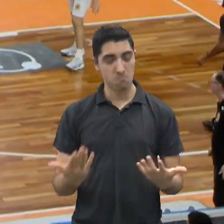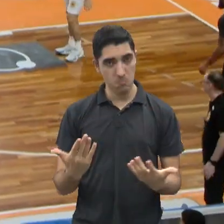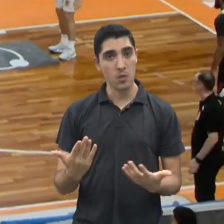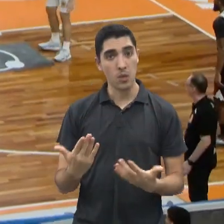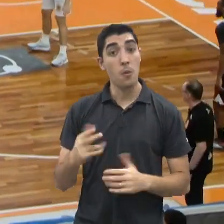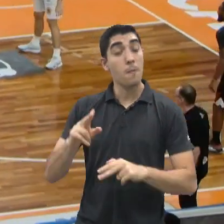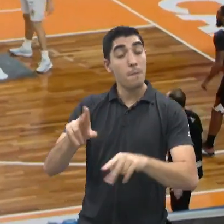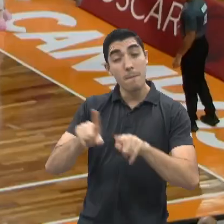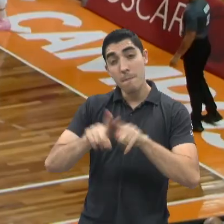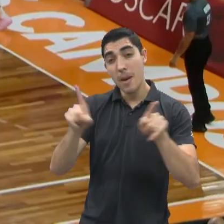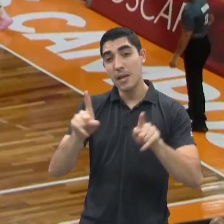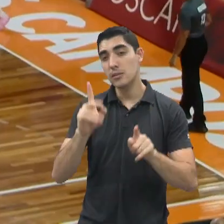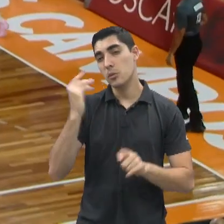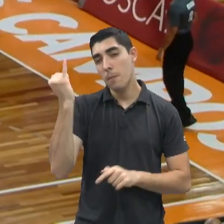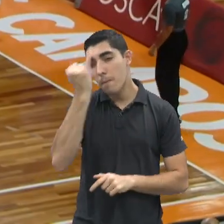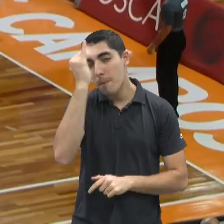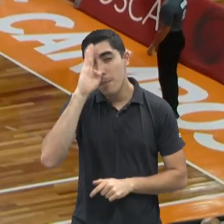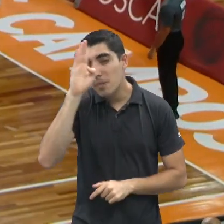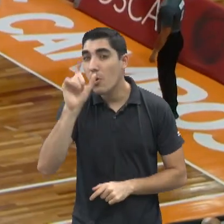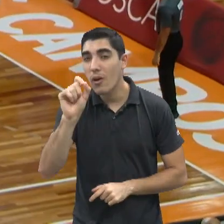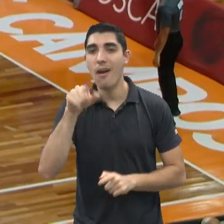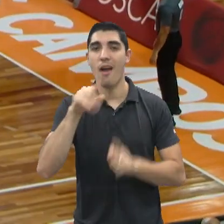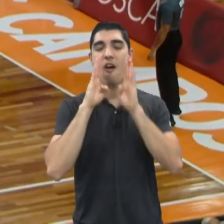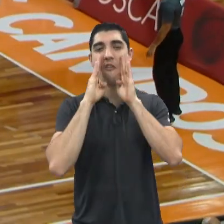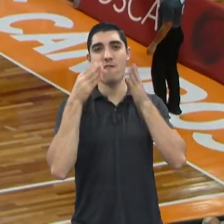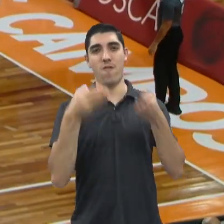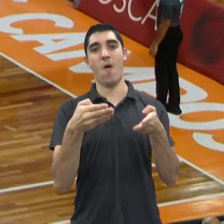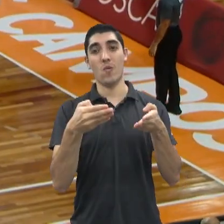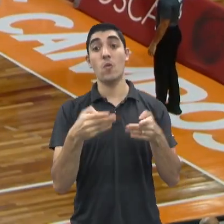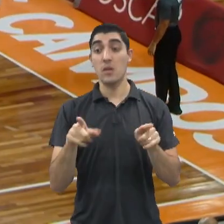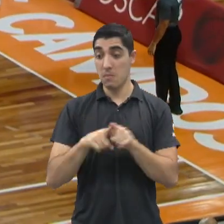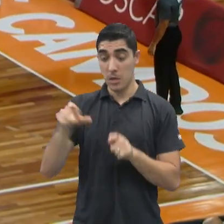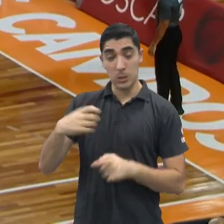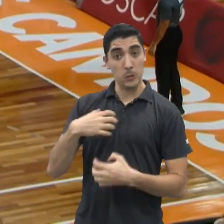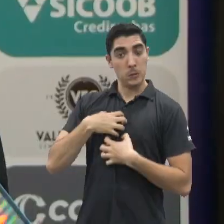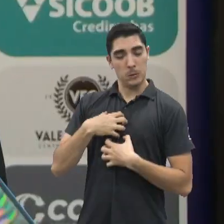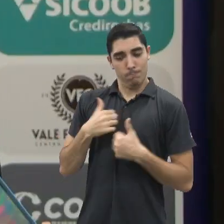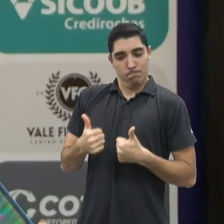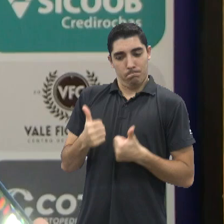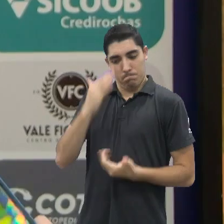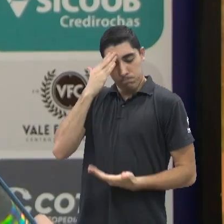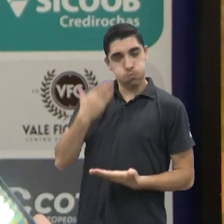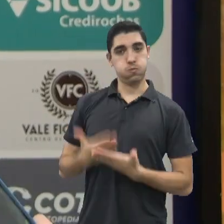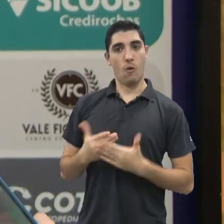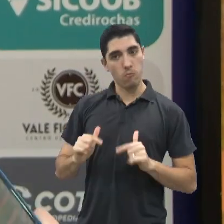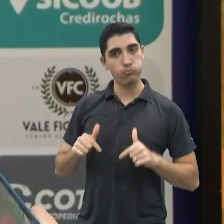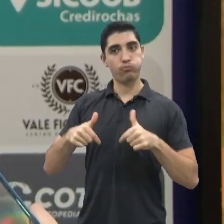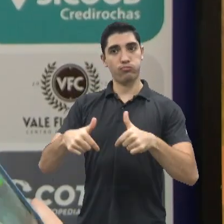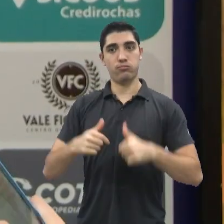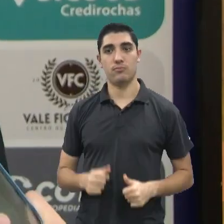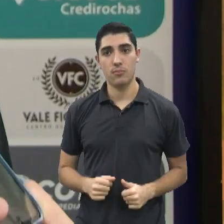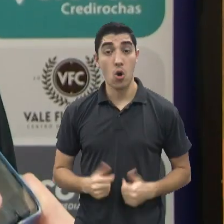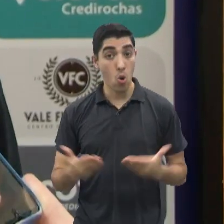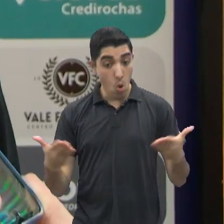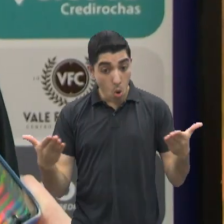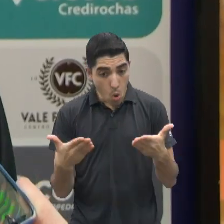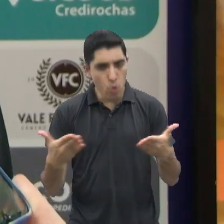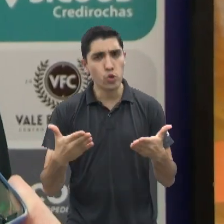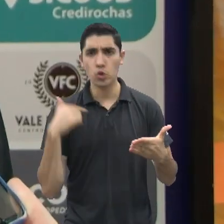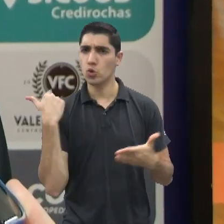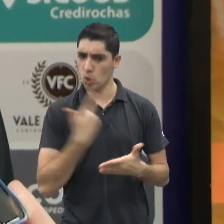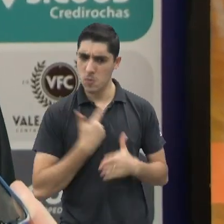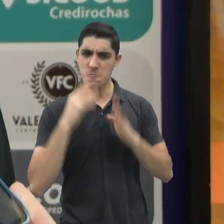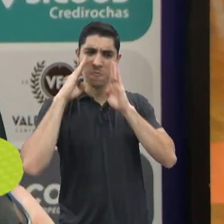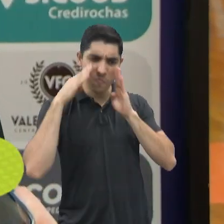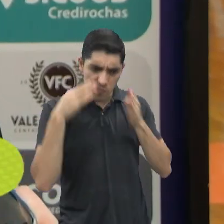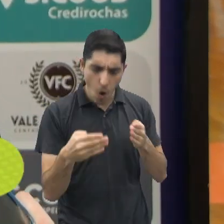a parte mental e a volta da confiança à equipe joseense. E hoje nós entramos muito mais focados, mais forte